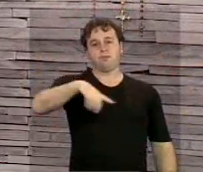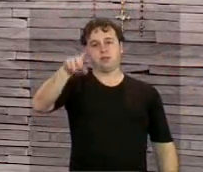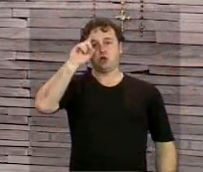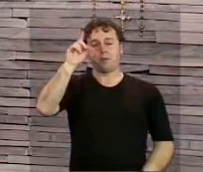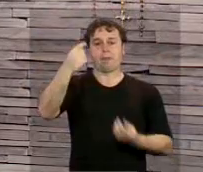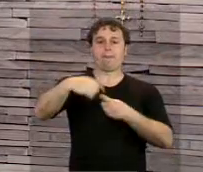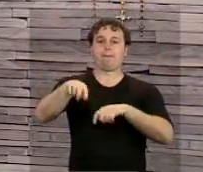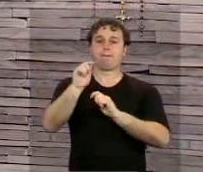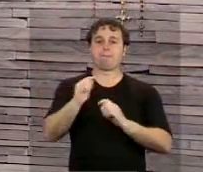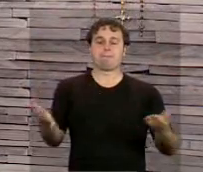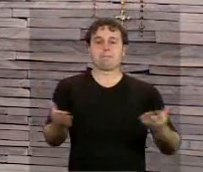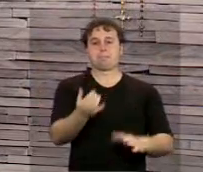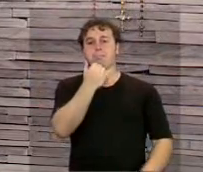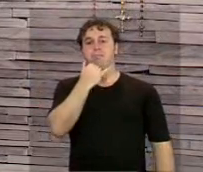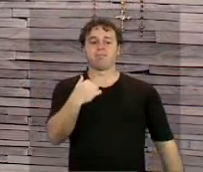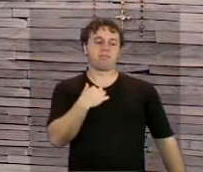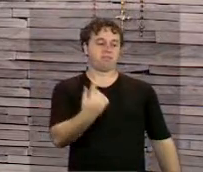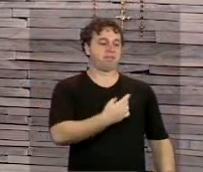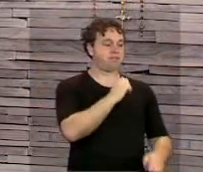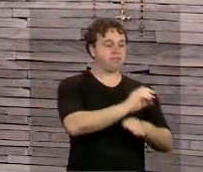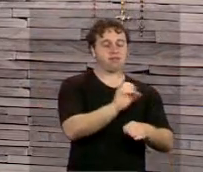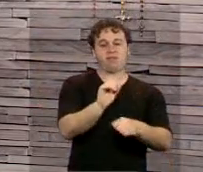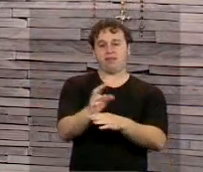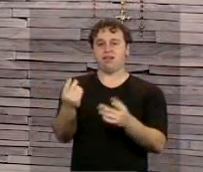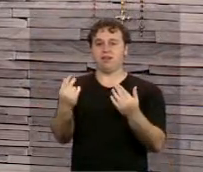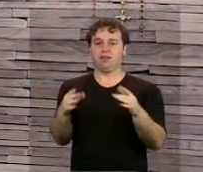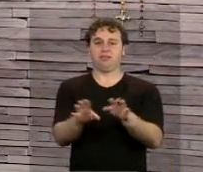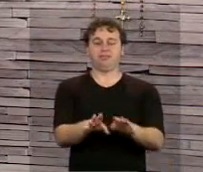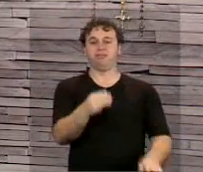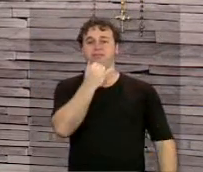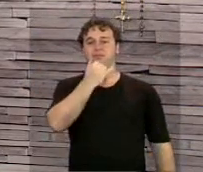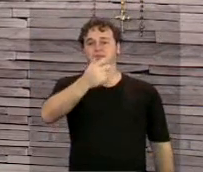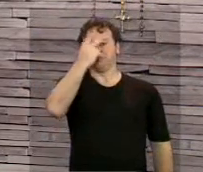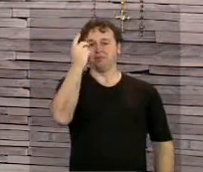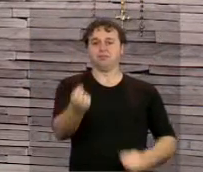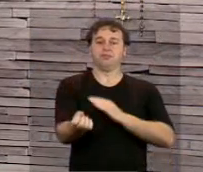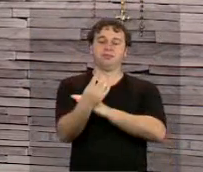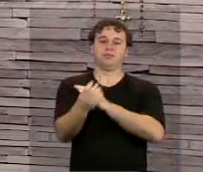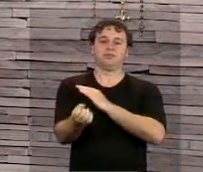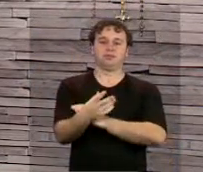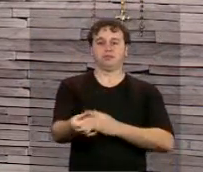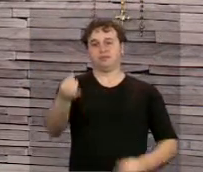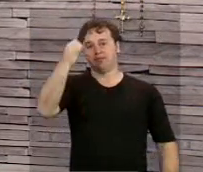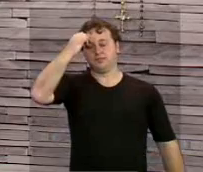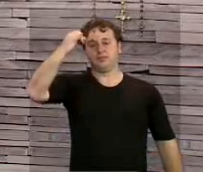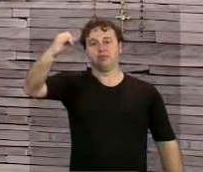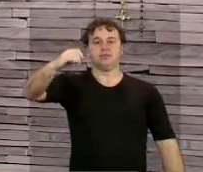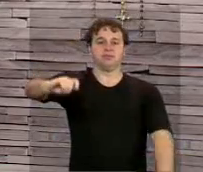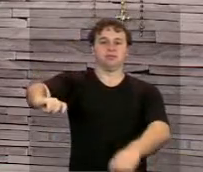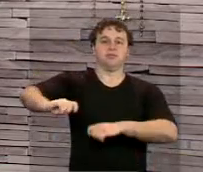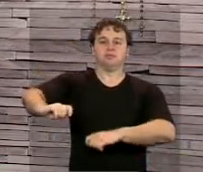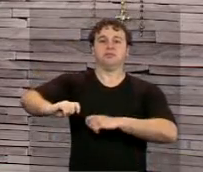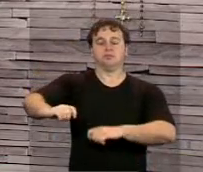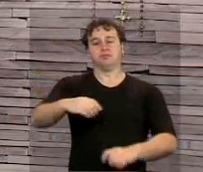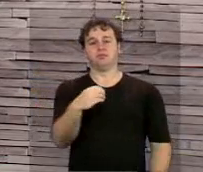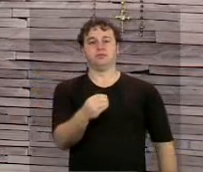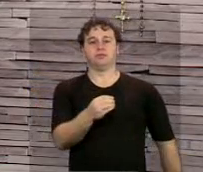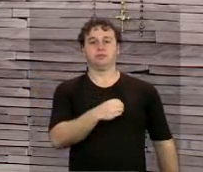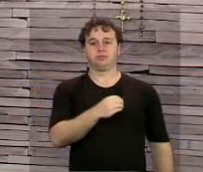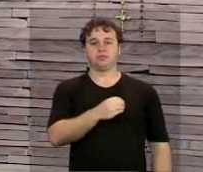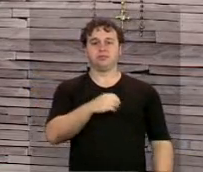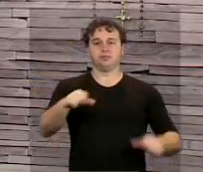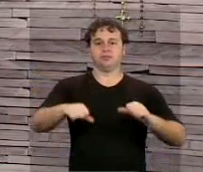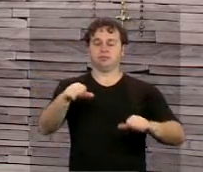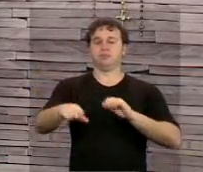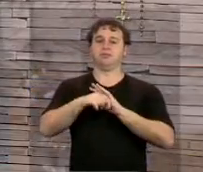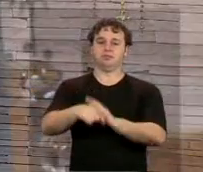cada dia nos dai hoje, perdoai-nos as nossas ofensas, assim como nós perdoamos a quem nos tem ofendido. E não nos